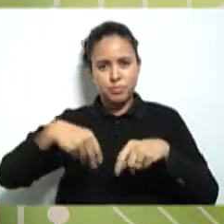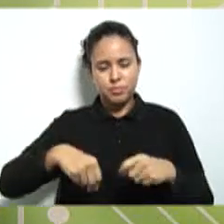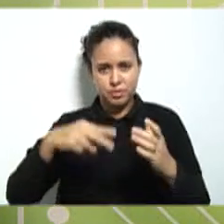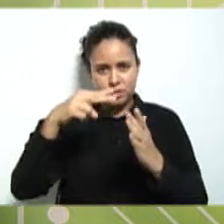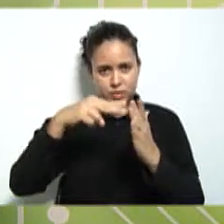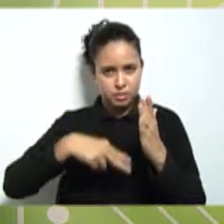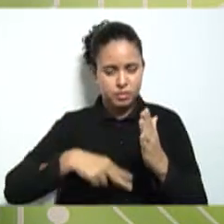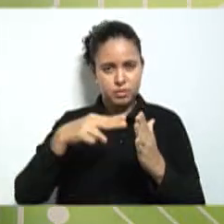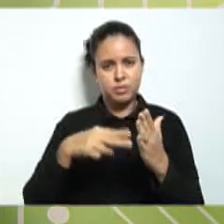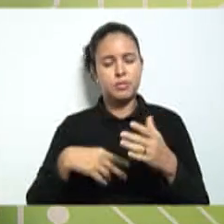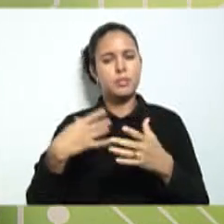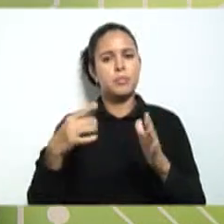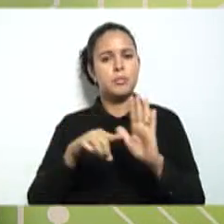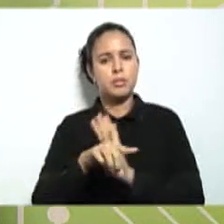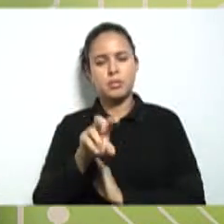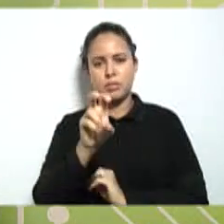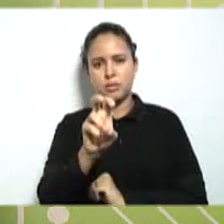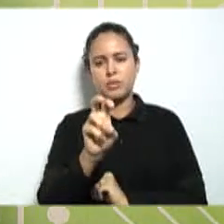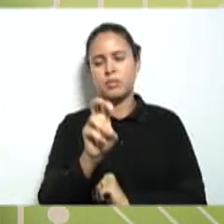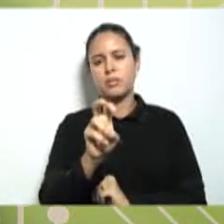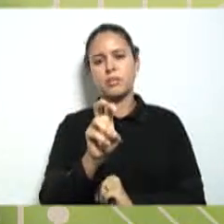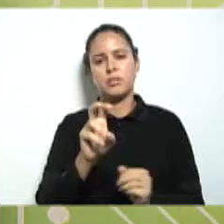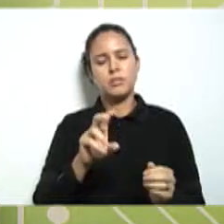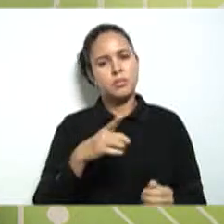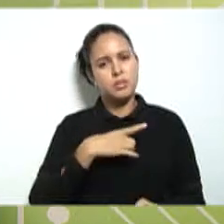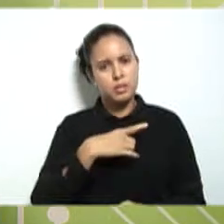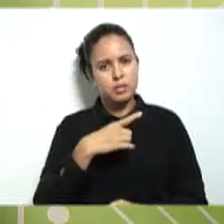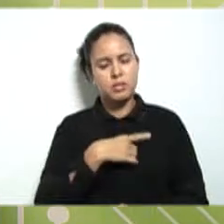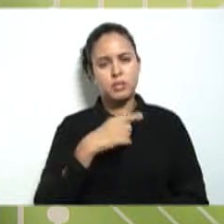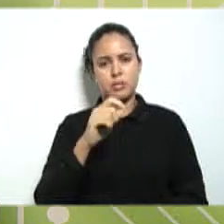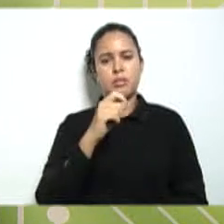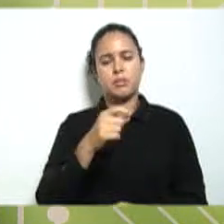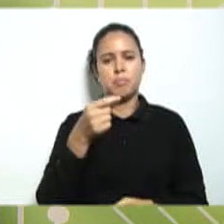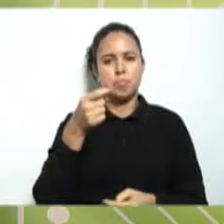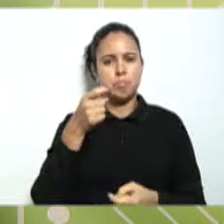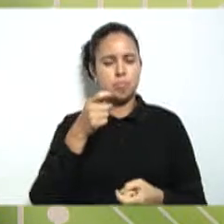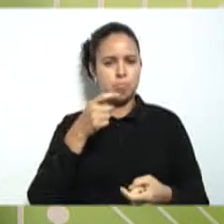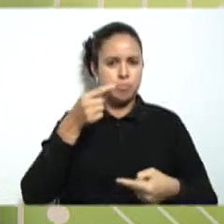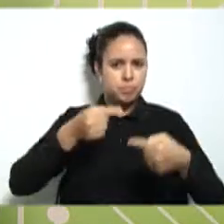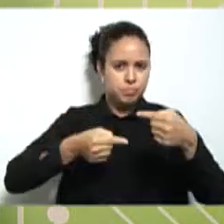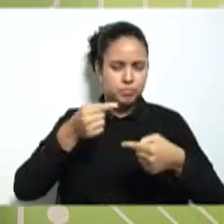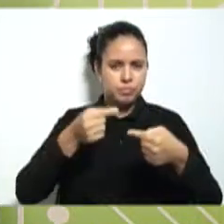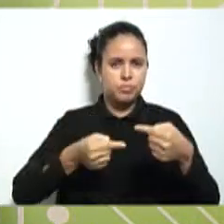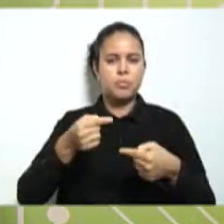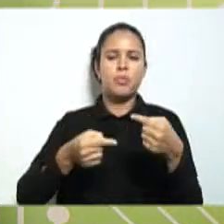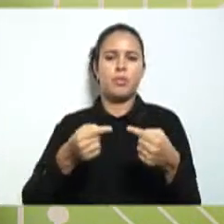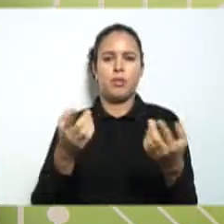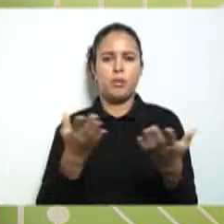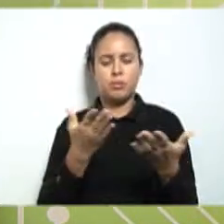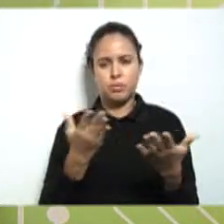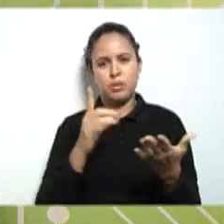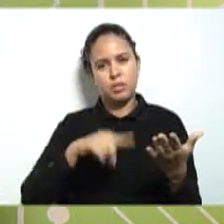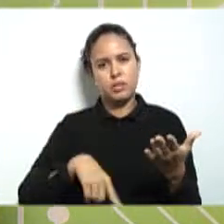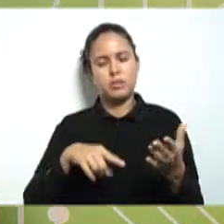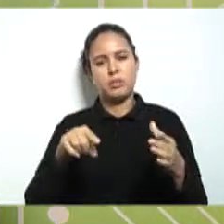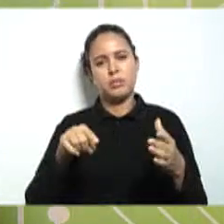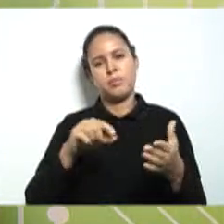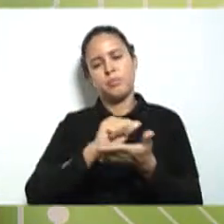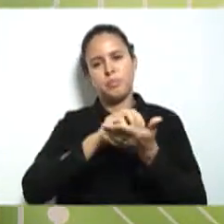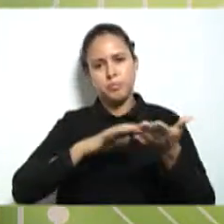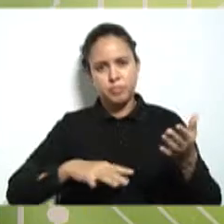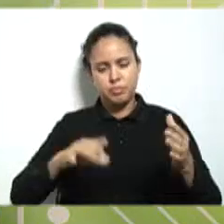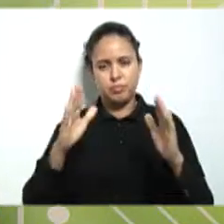essa pergunta número 5, ela abre um pouco de espaço para uma coisa que a gente quer discutir na aula de hoje, que é a atividade de casa que você